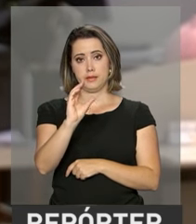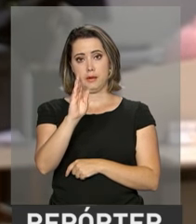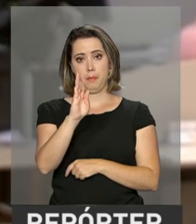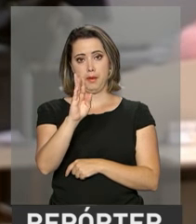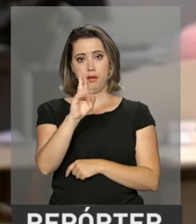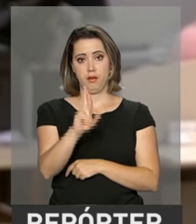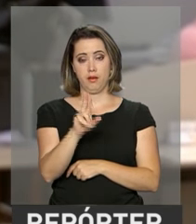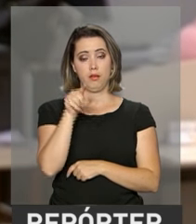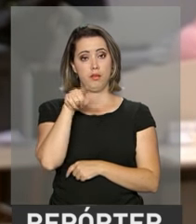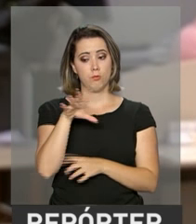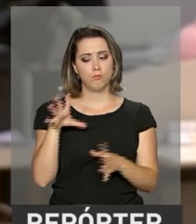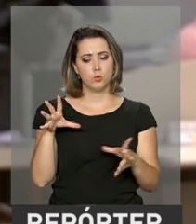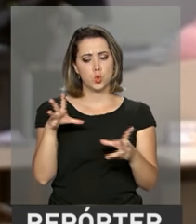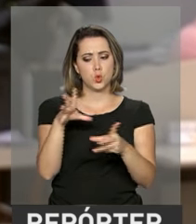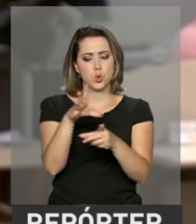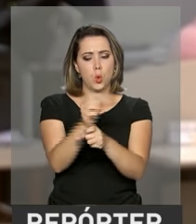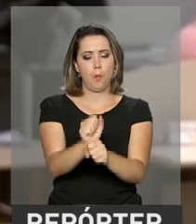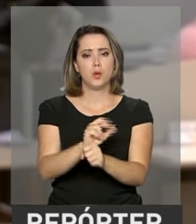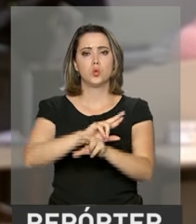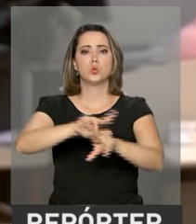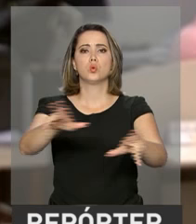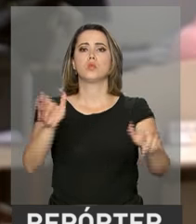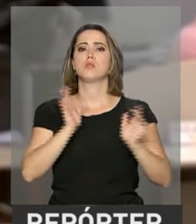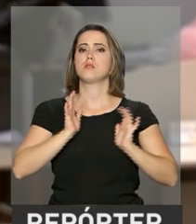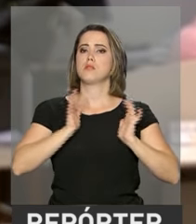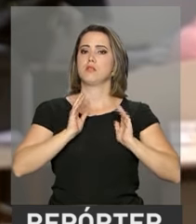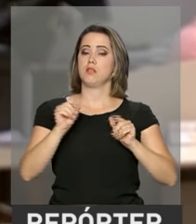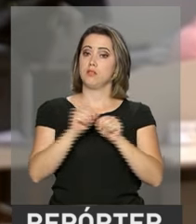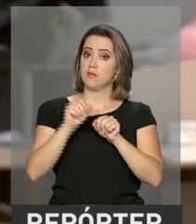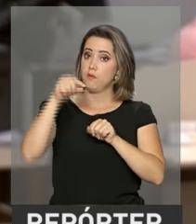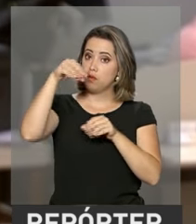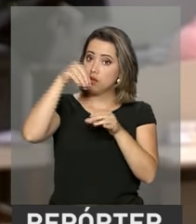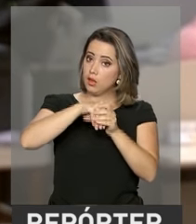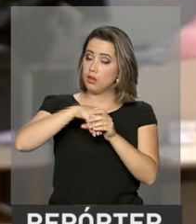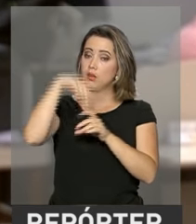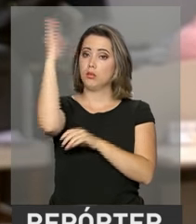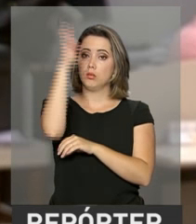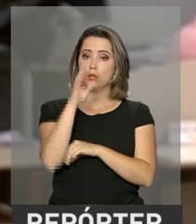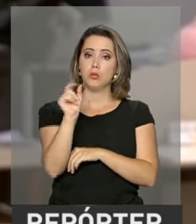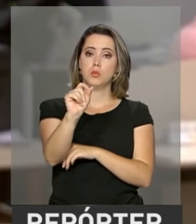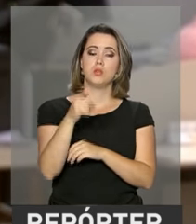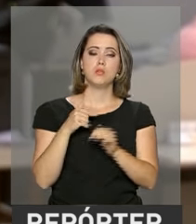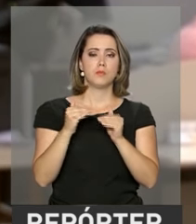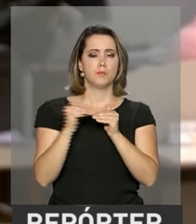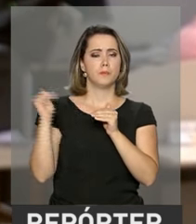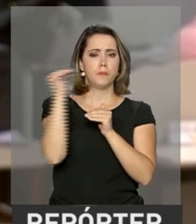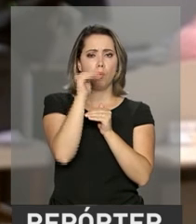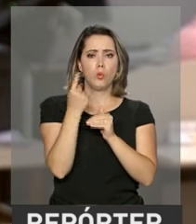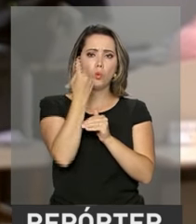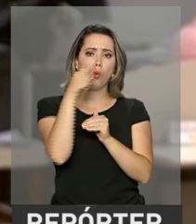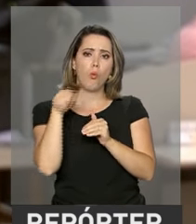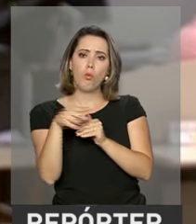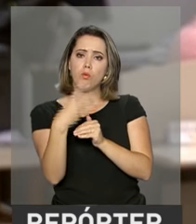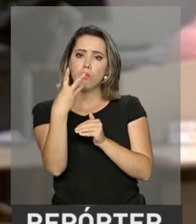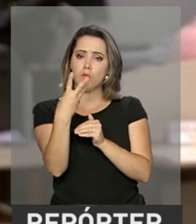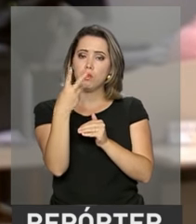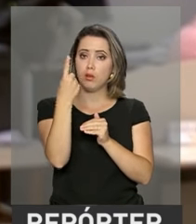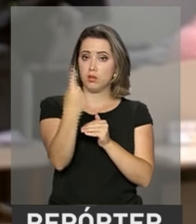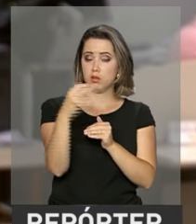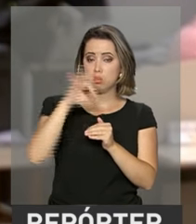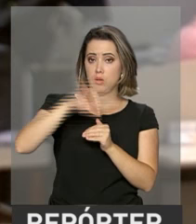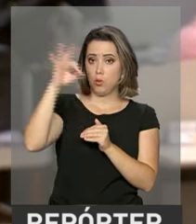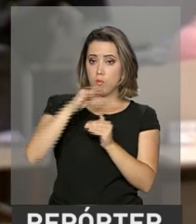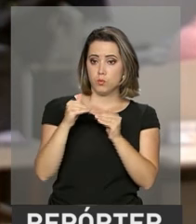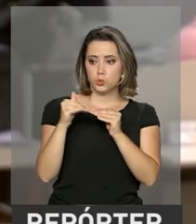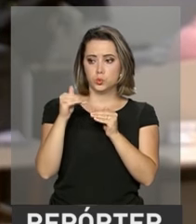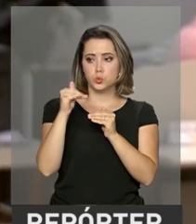Bruto, o PIB, a soma de todas as riquezas produzidas pelo país. E esse índice registrou alta de 1,31% em fevereiro,